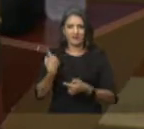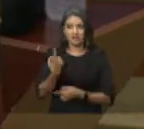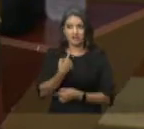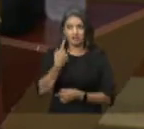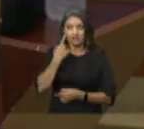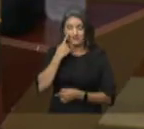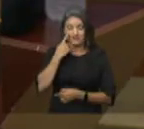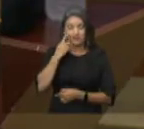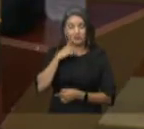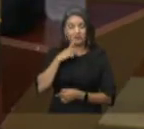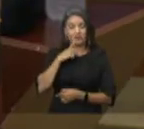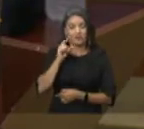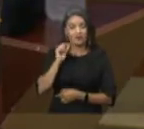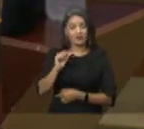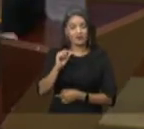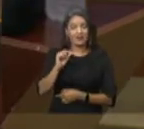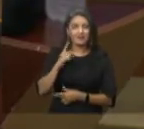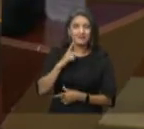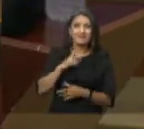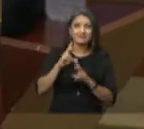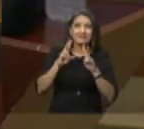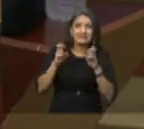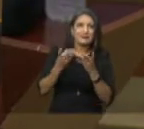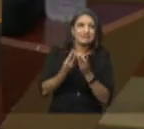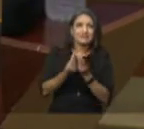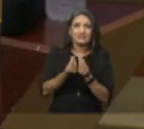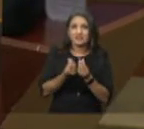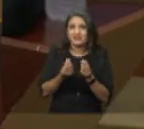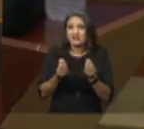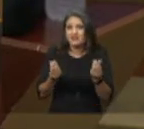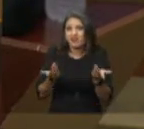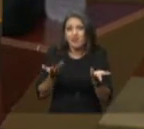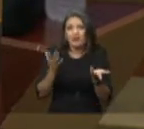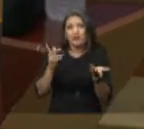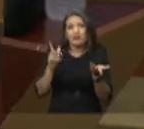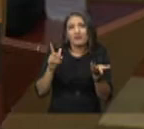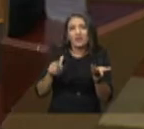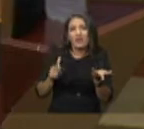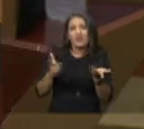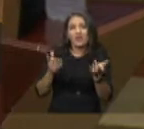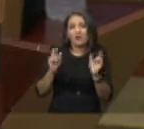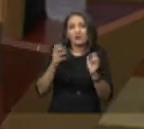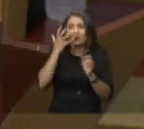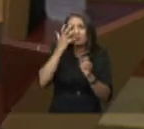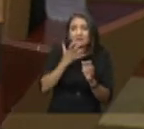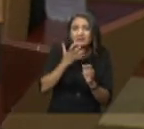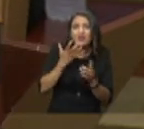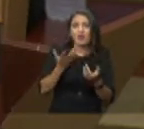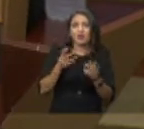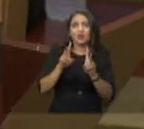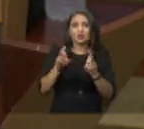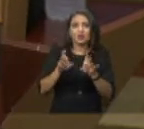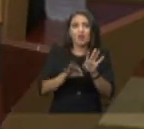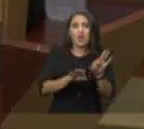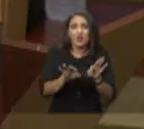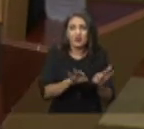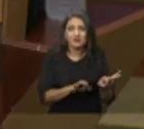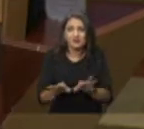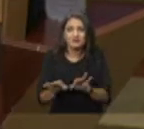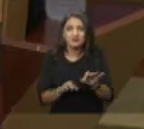com questões sensíveis do ponto de vista mesmo de organização e